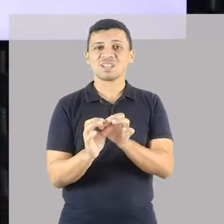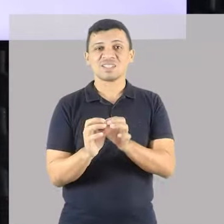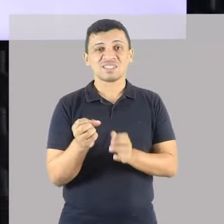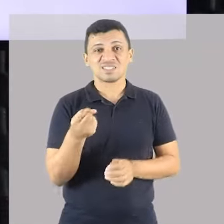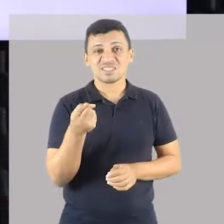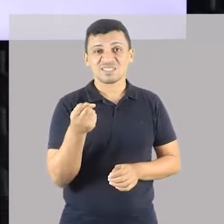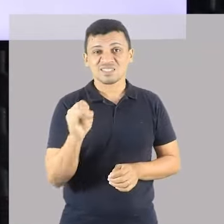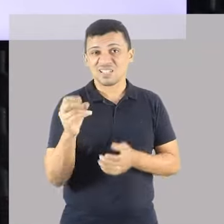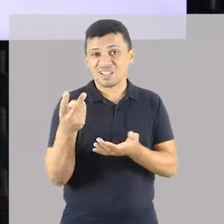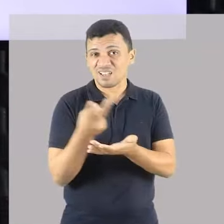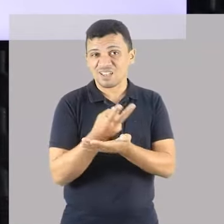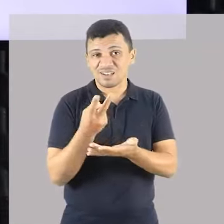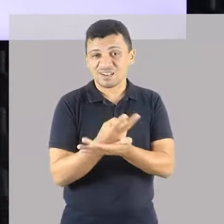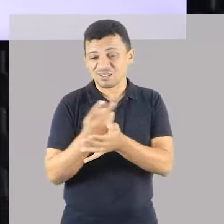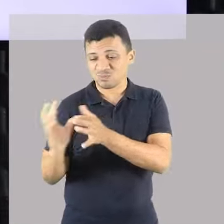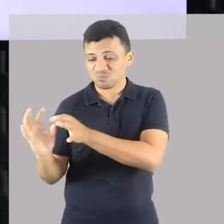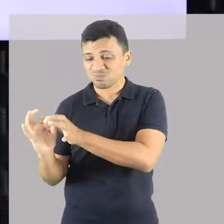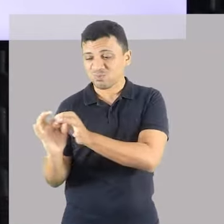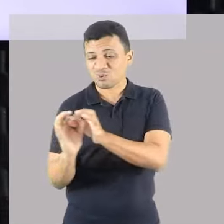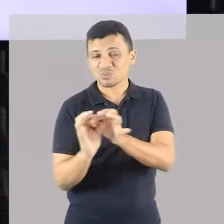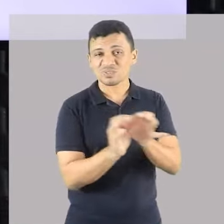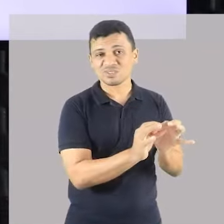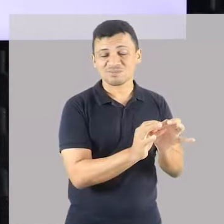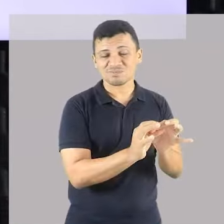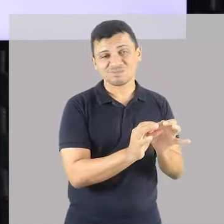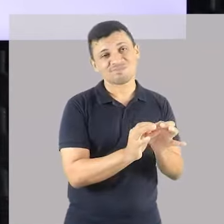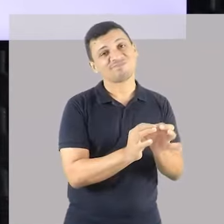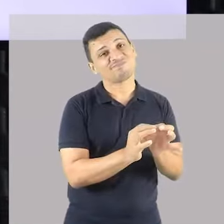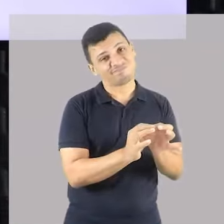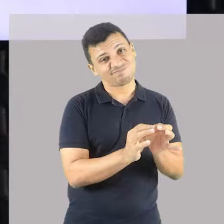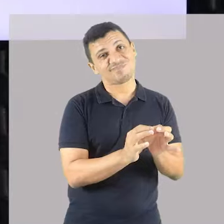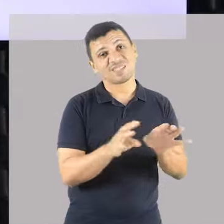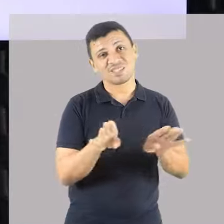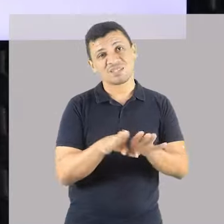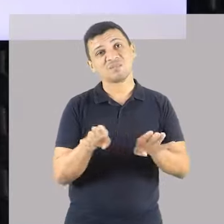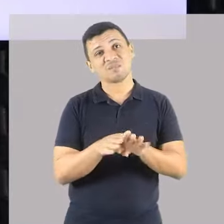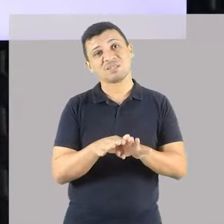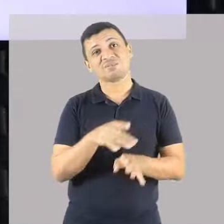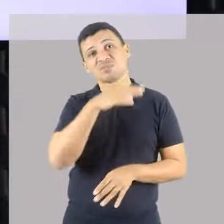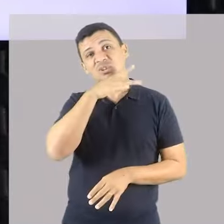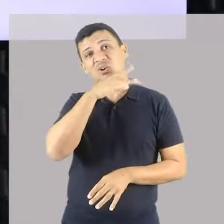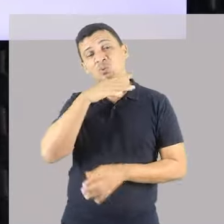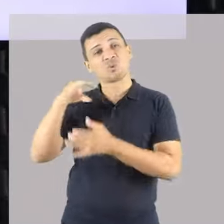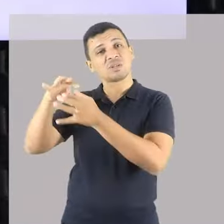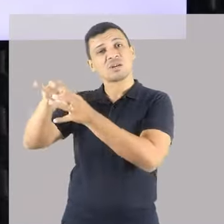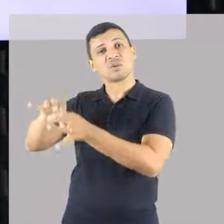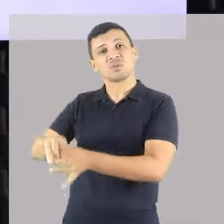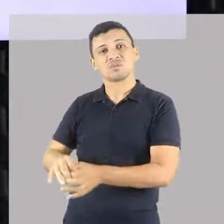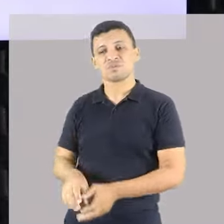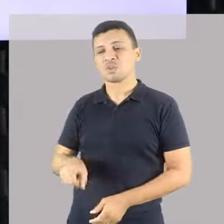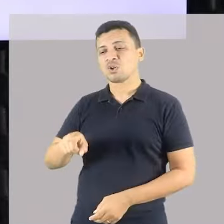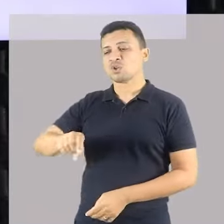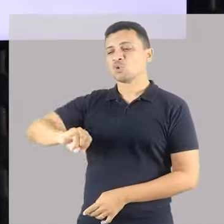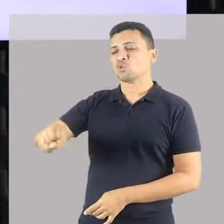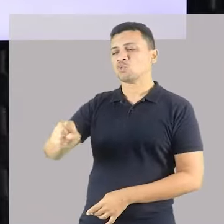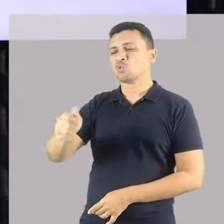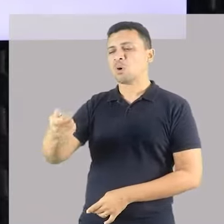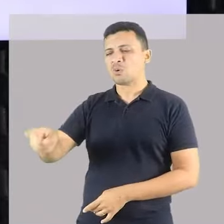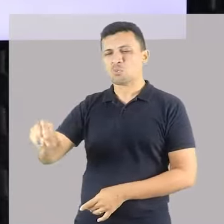coesivo eu comprometo a coerência do texto então se eu digo por exemplo João estudou